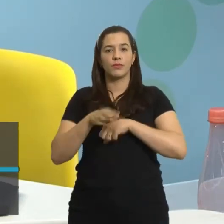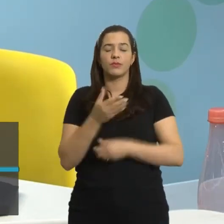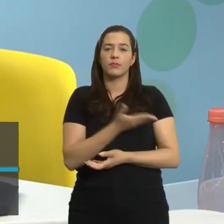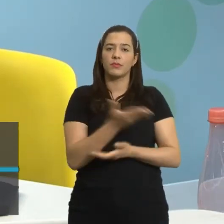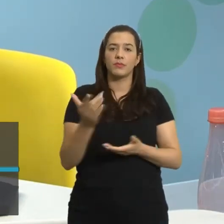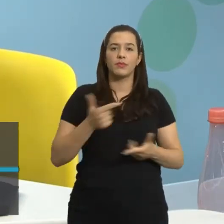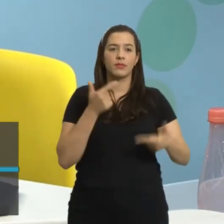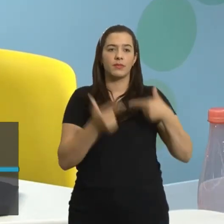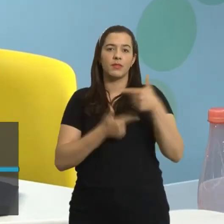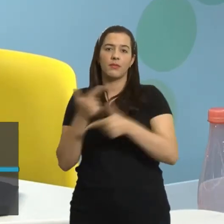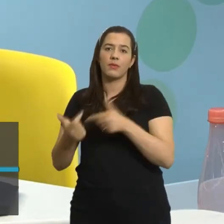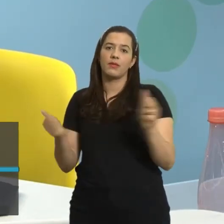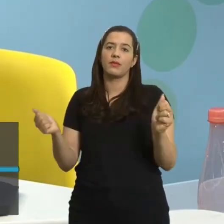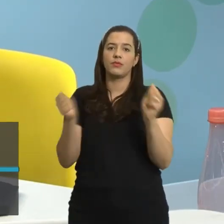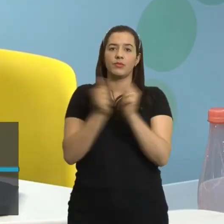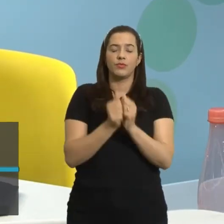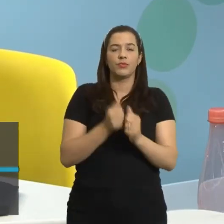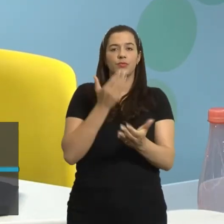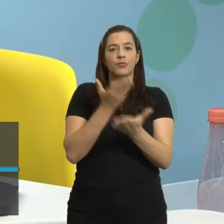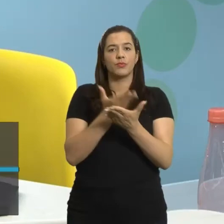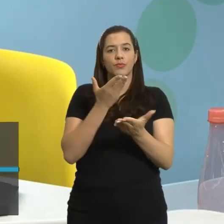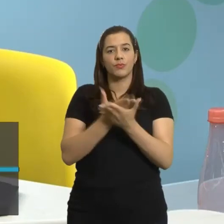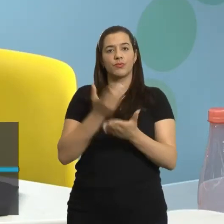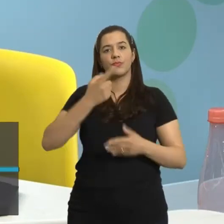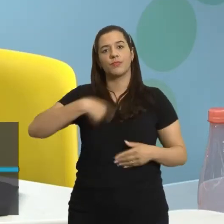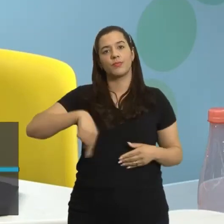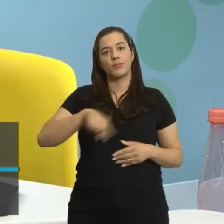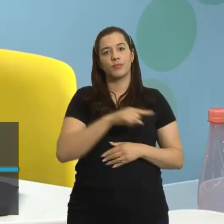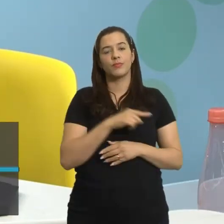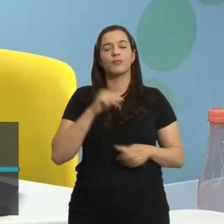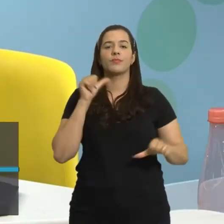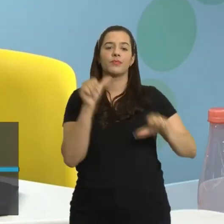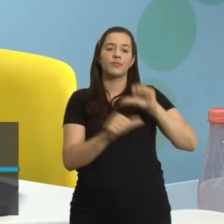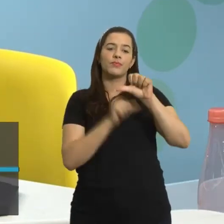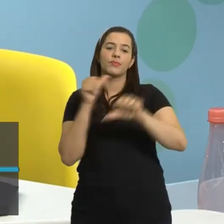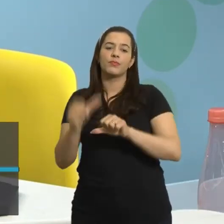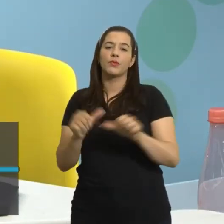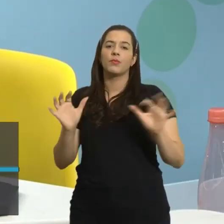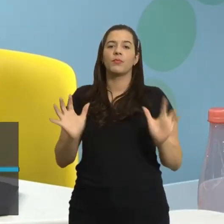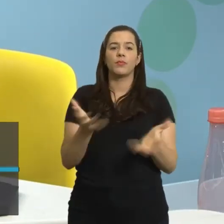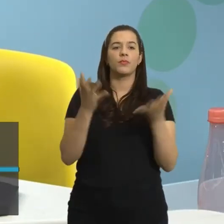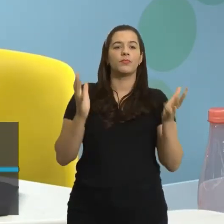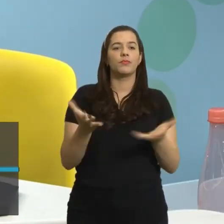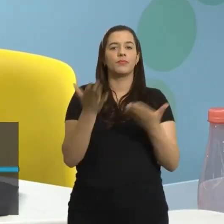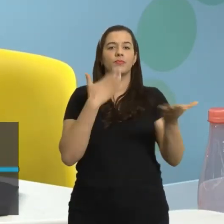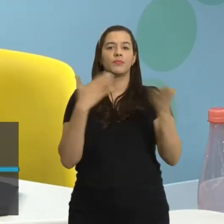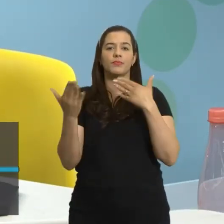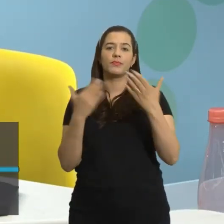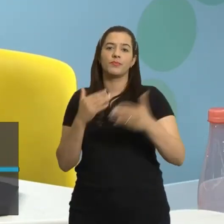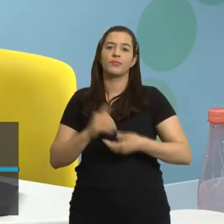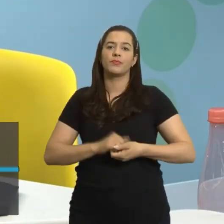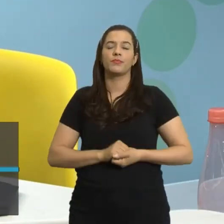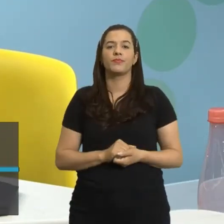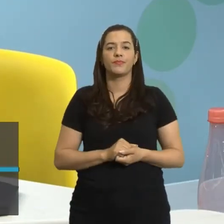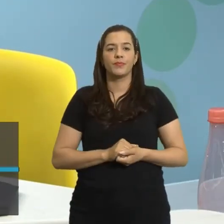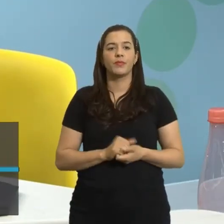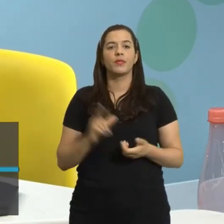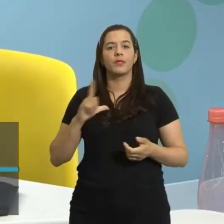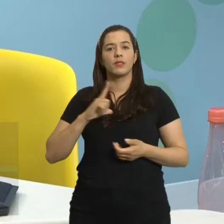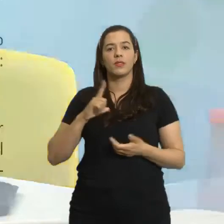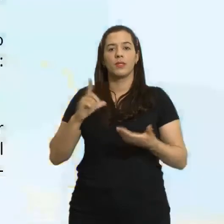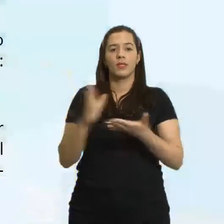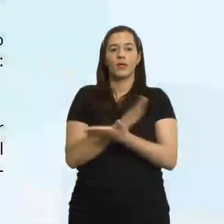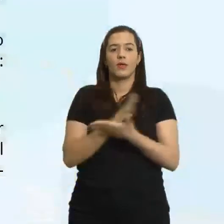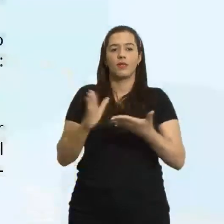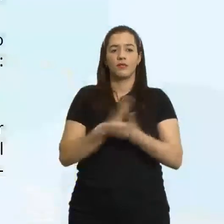trabalhar com os estudantes para ampliar esse repertório e promover esse tipo de discussão. Temos aqui alguns artigos